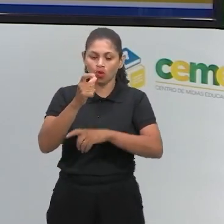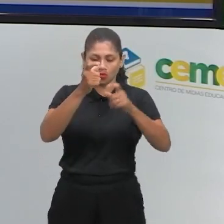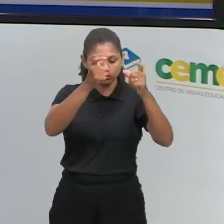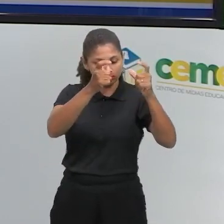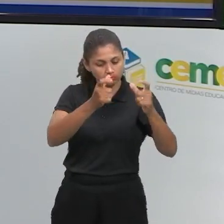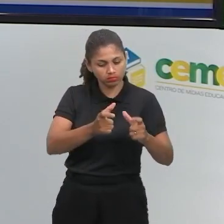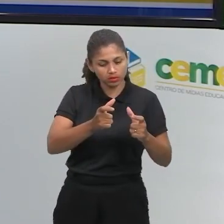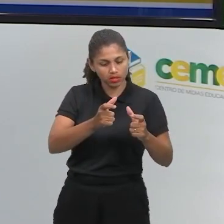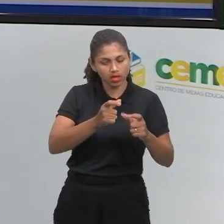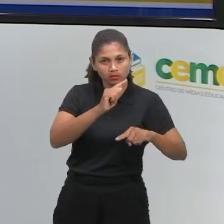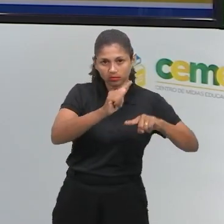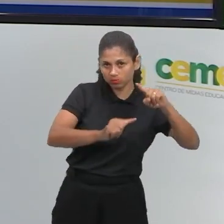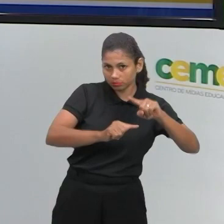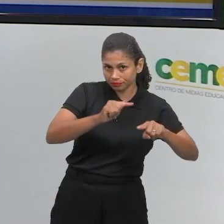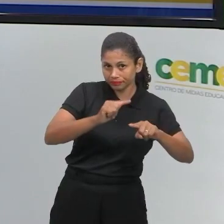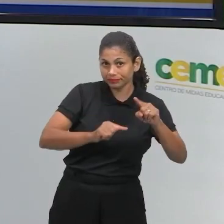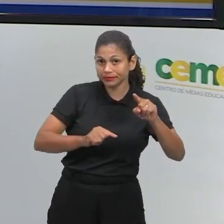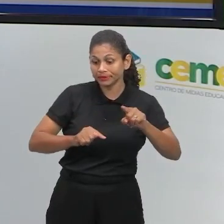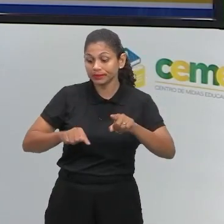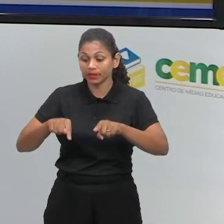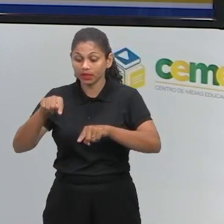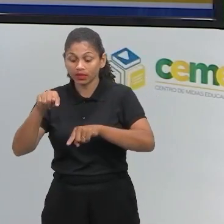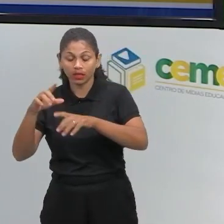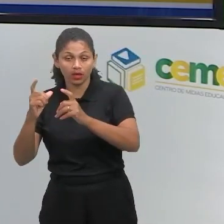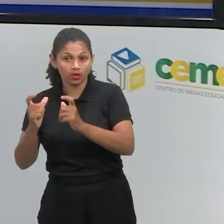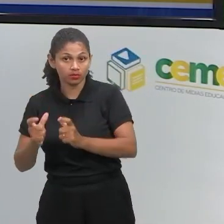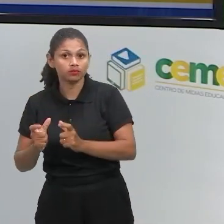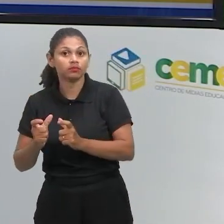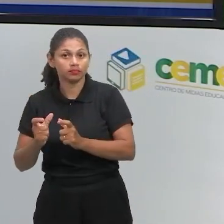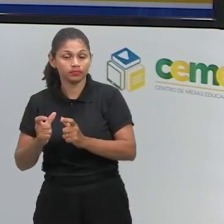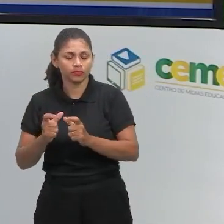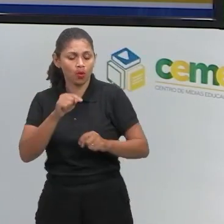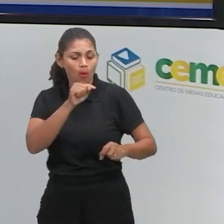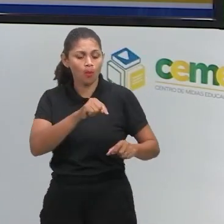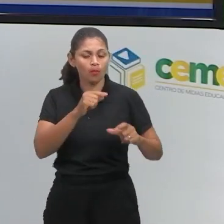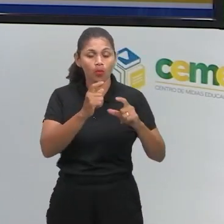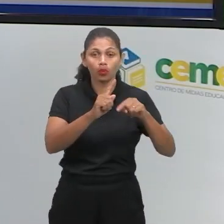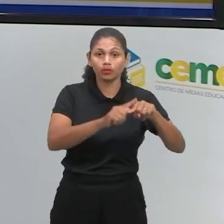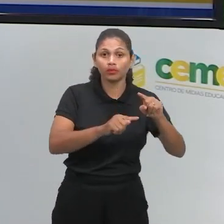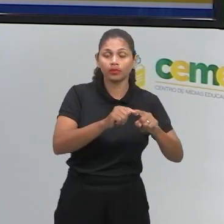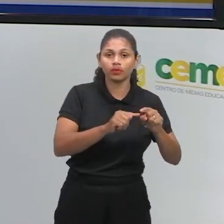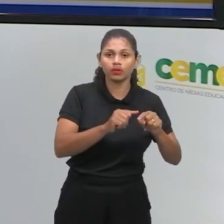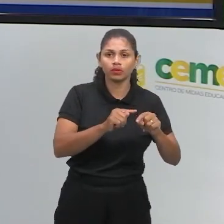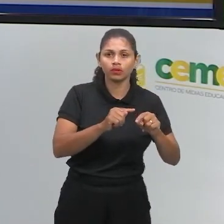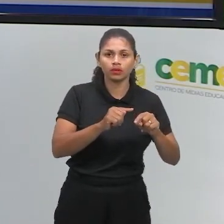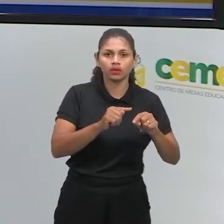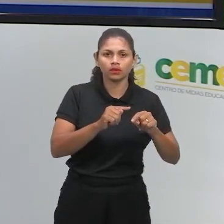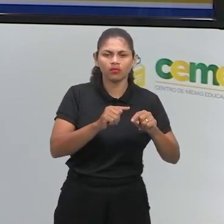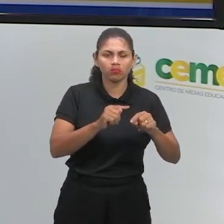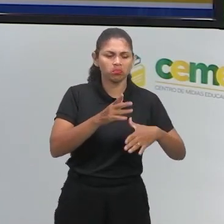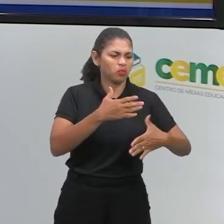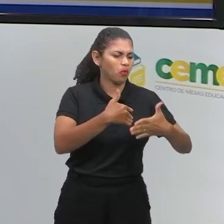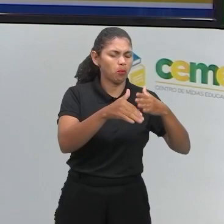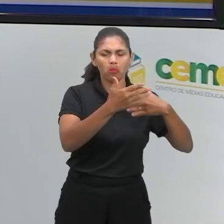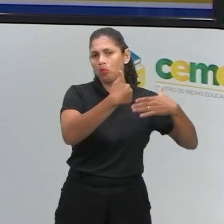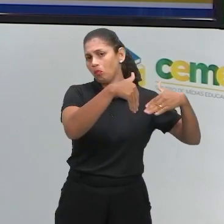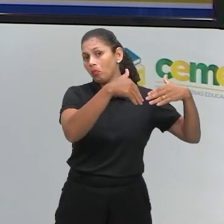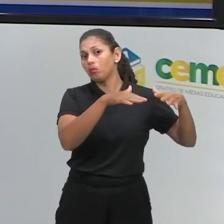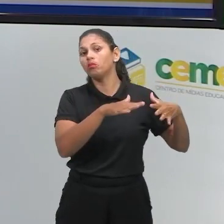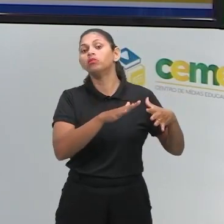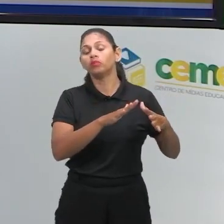o móvel do corpo extenso. Um ponto material é quando as dimensões são desprezíveis. Por